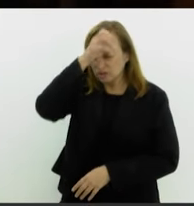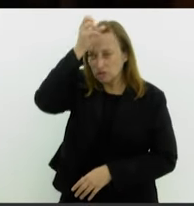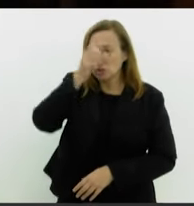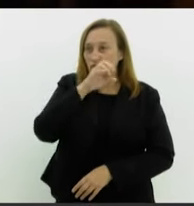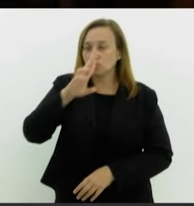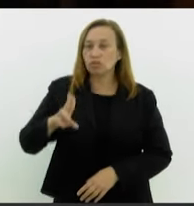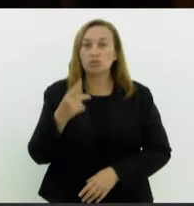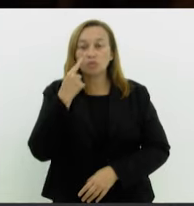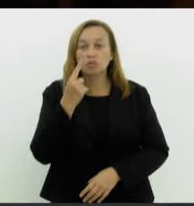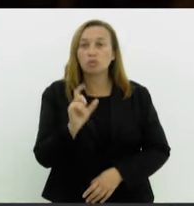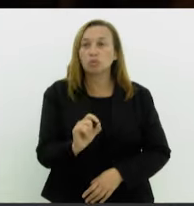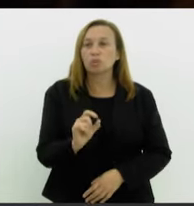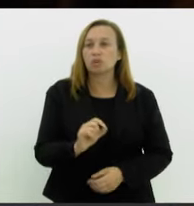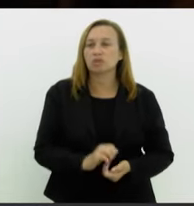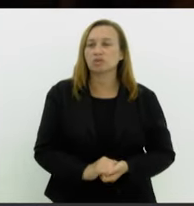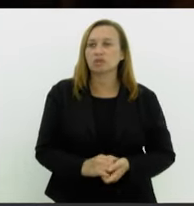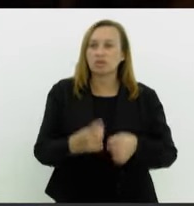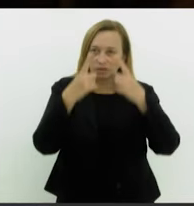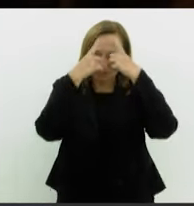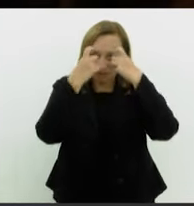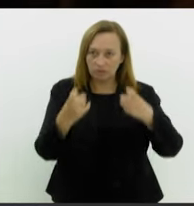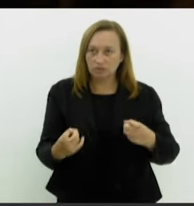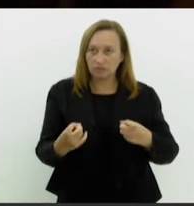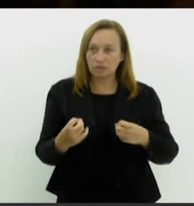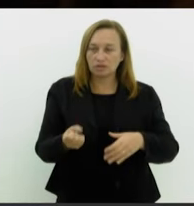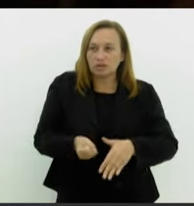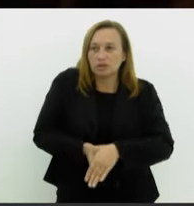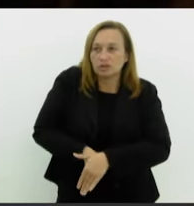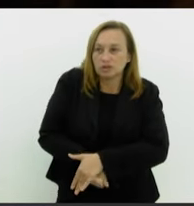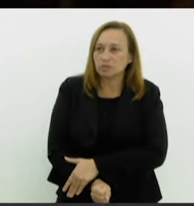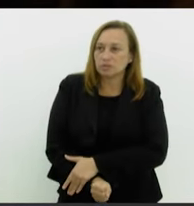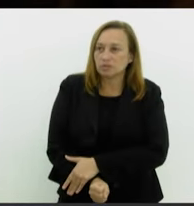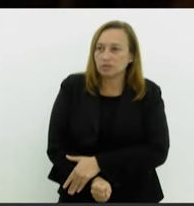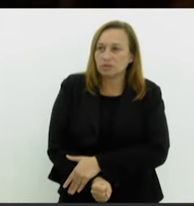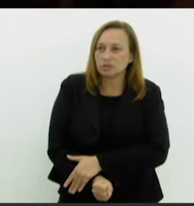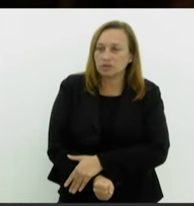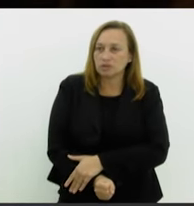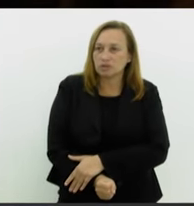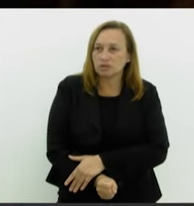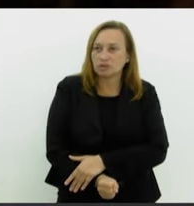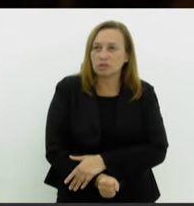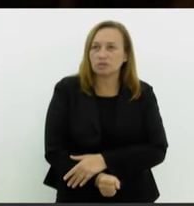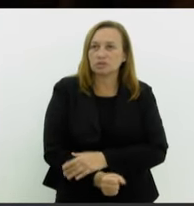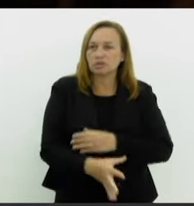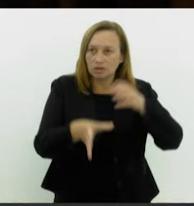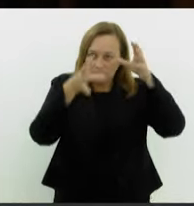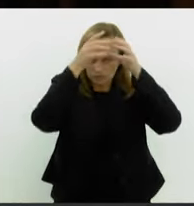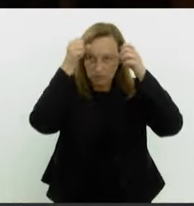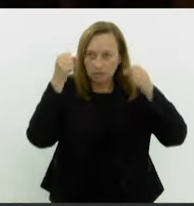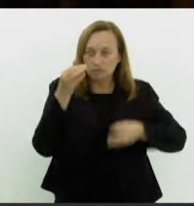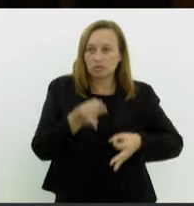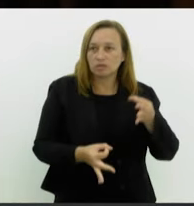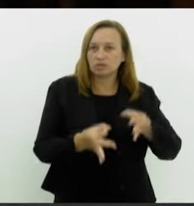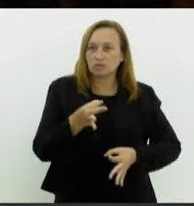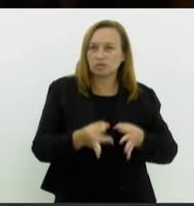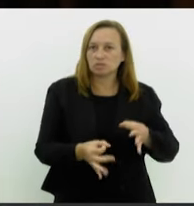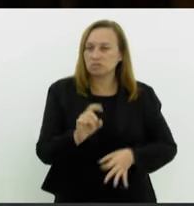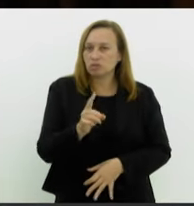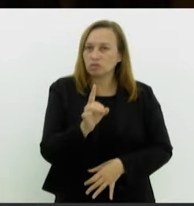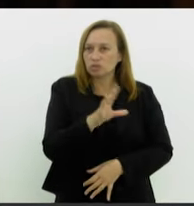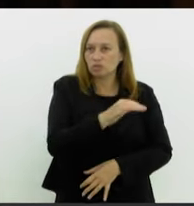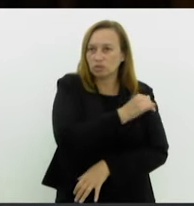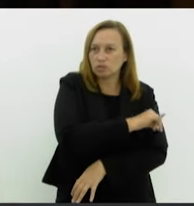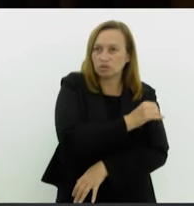deparo com a violência obstétrica assolando os tribunais de justiça e não é só do Rio eu